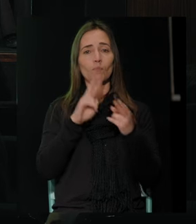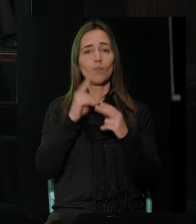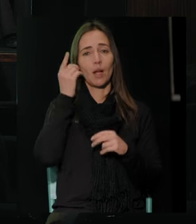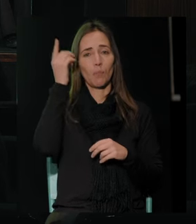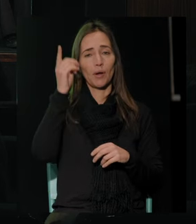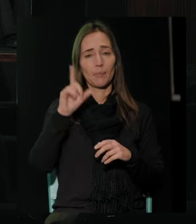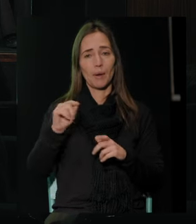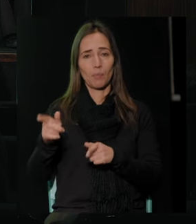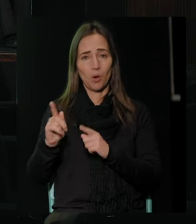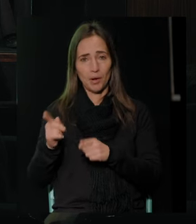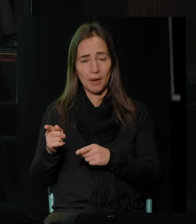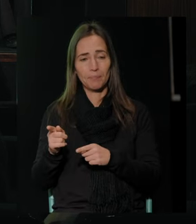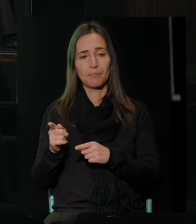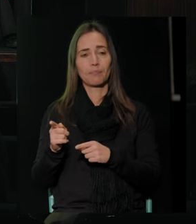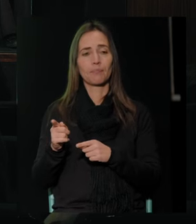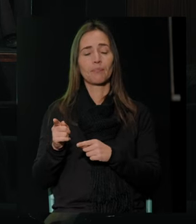e na Polónia,